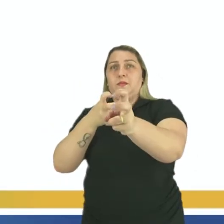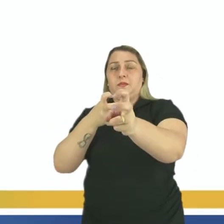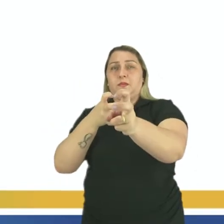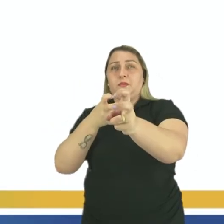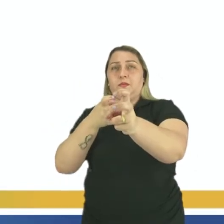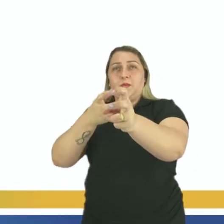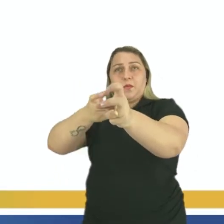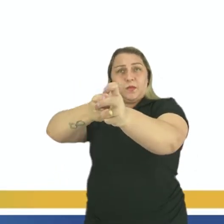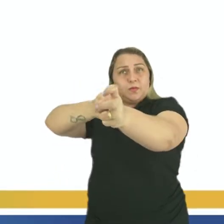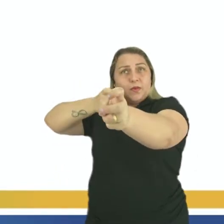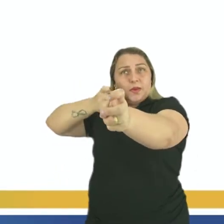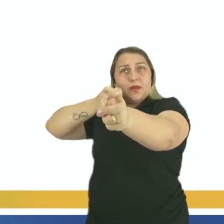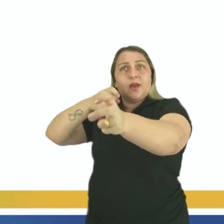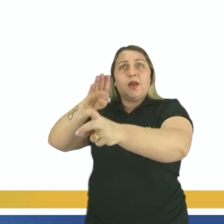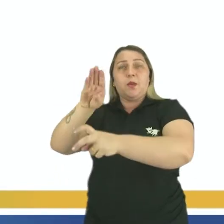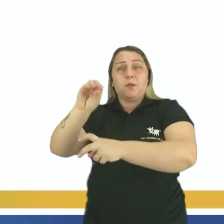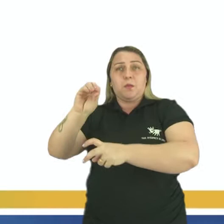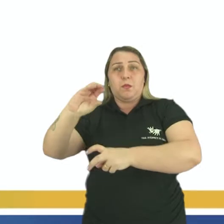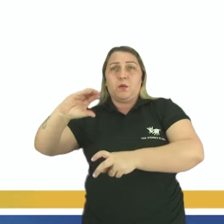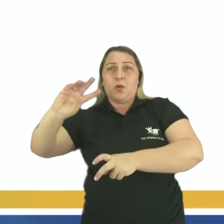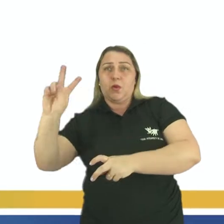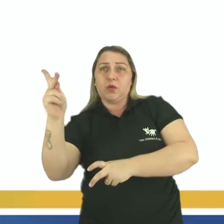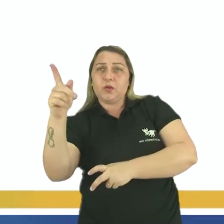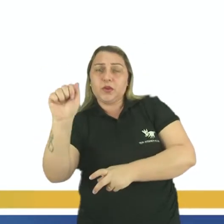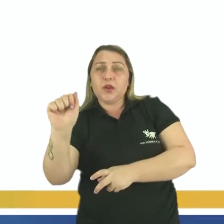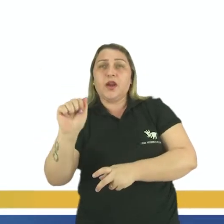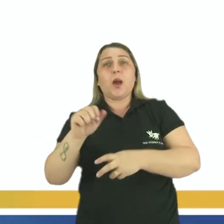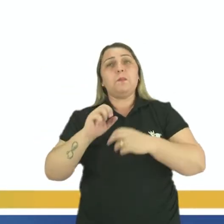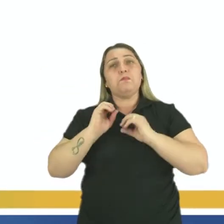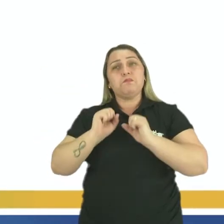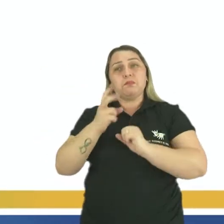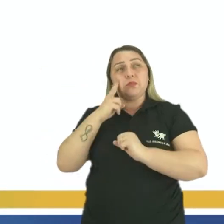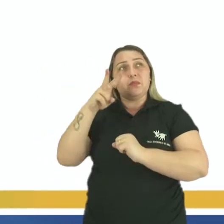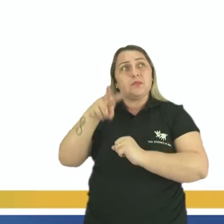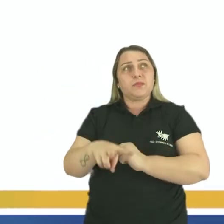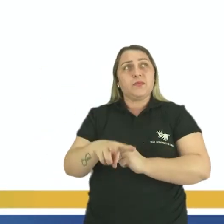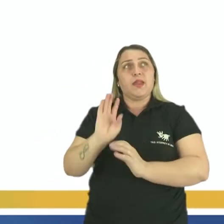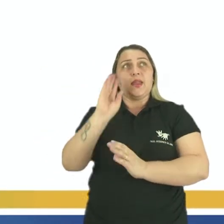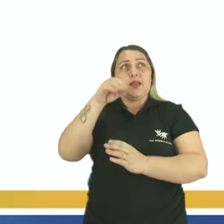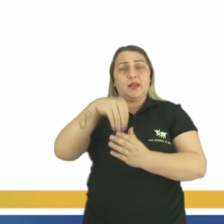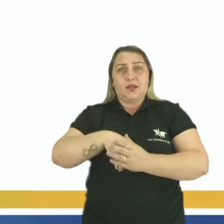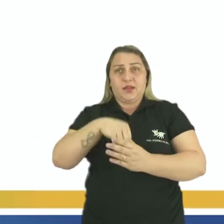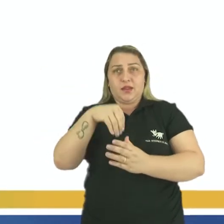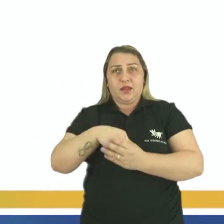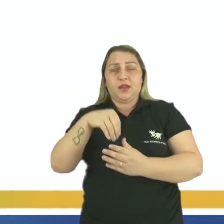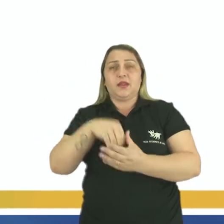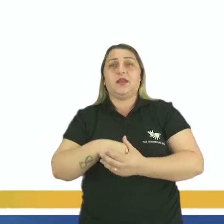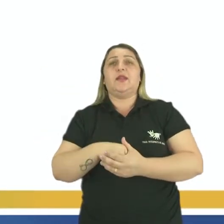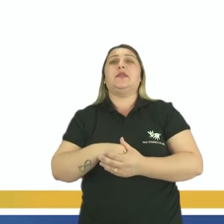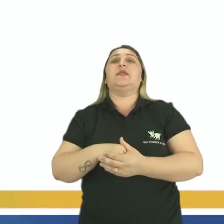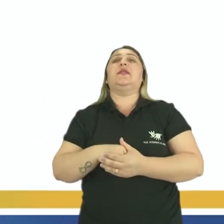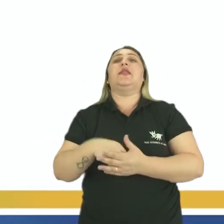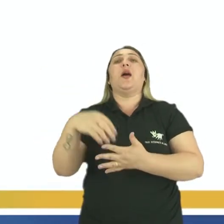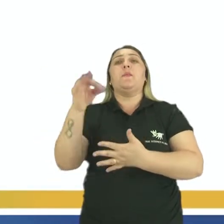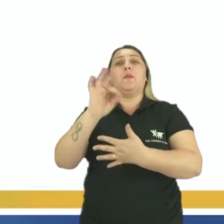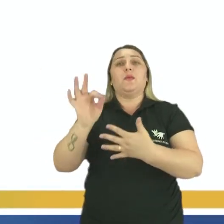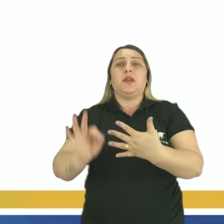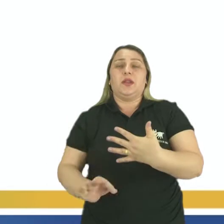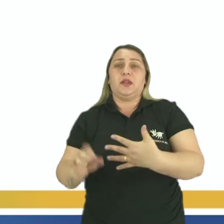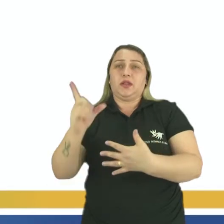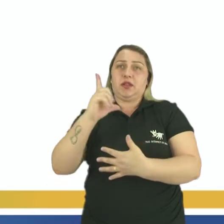com arco e bote. Então, como a gente pode ver, dentro dessas modalidades